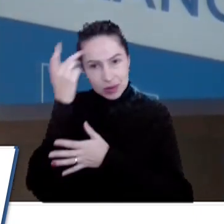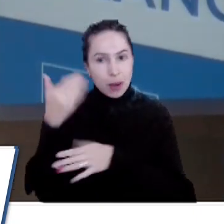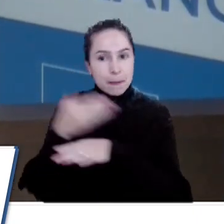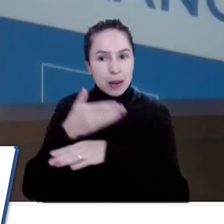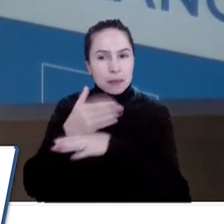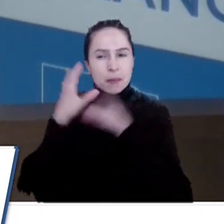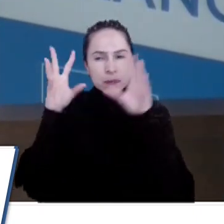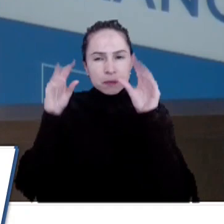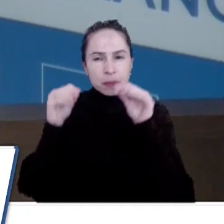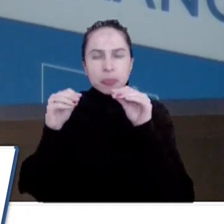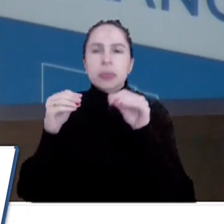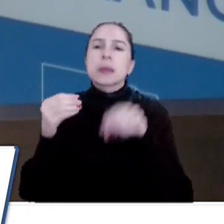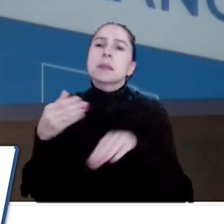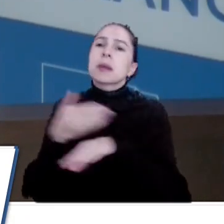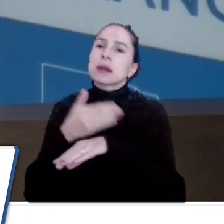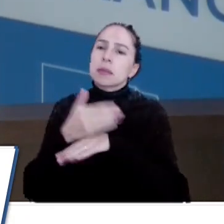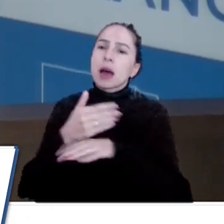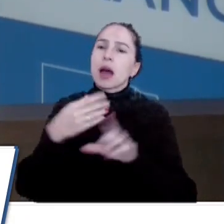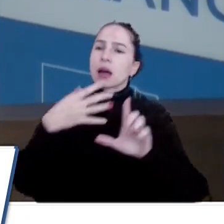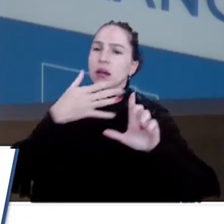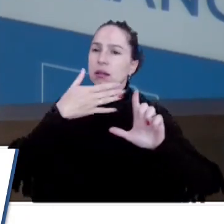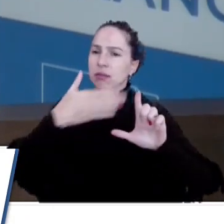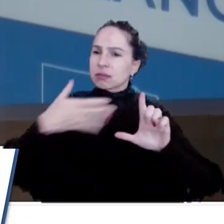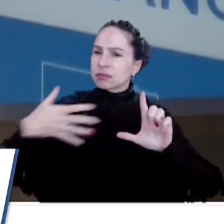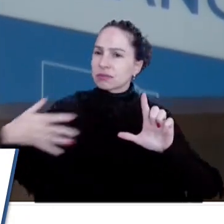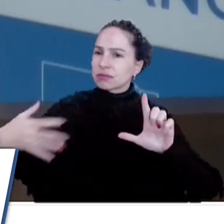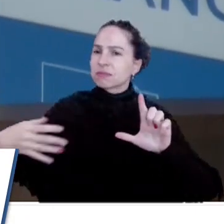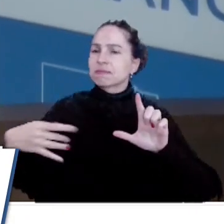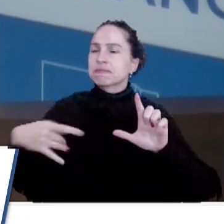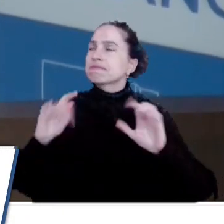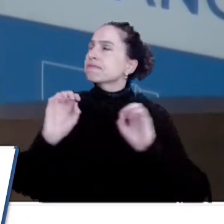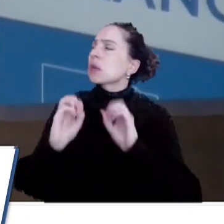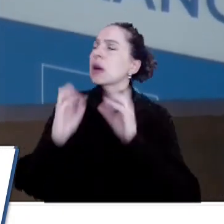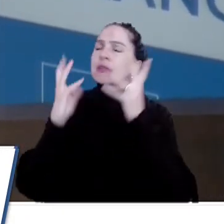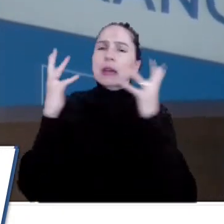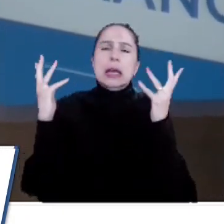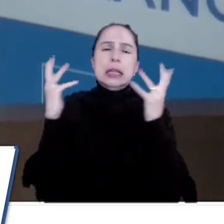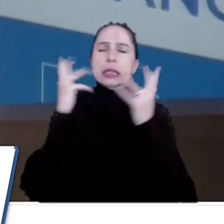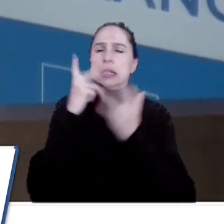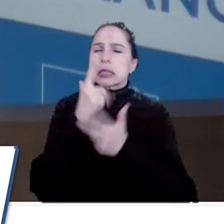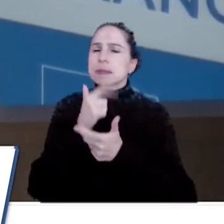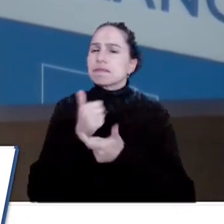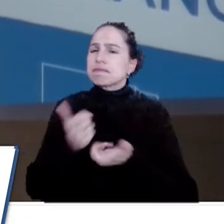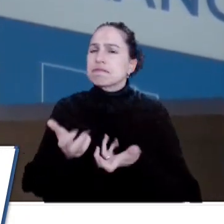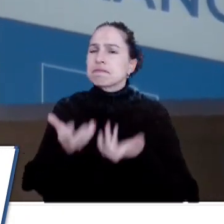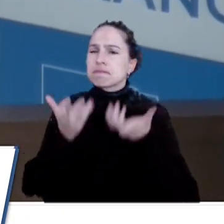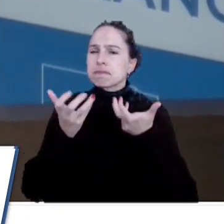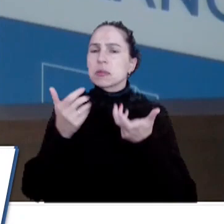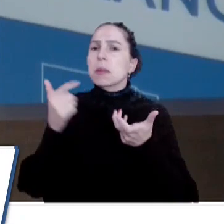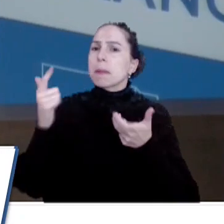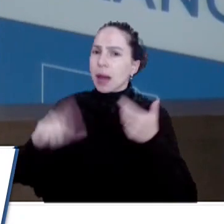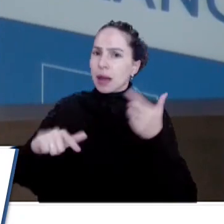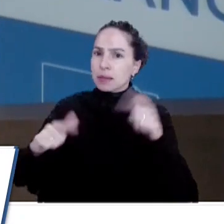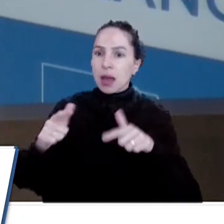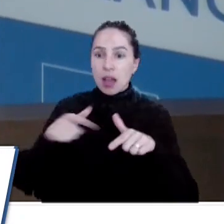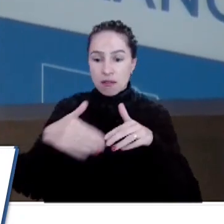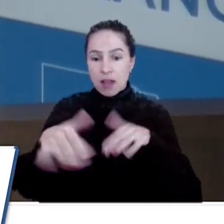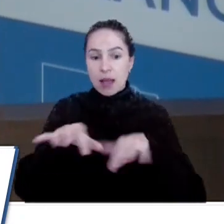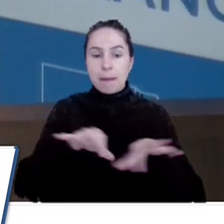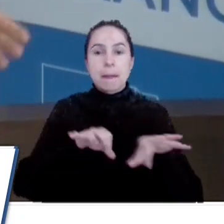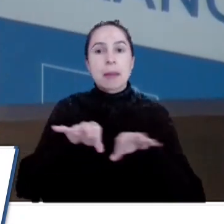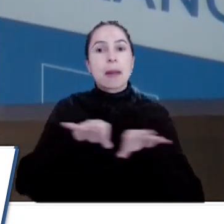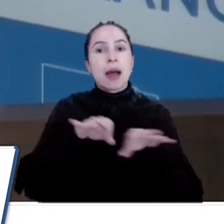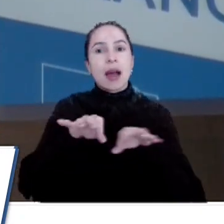que fazem parte do LGBT. Puxa vida, uma festa muito linda, que venham outras, parece que eles agora já estão preparando